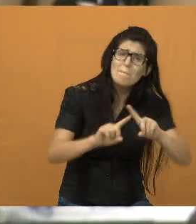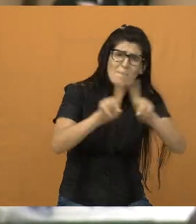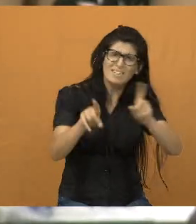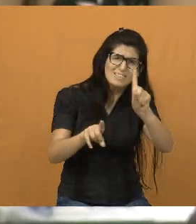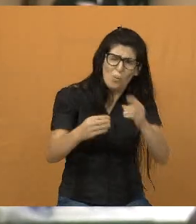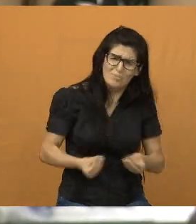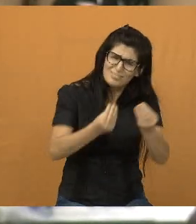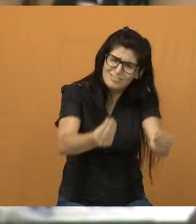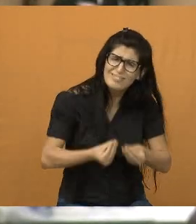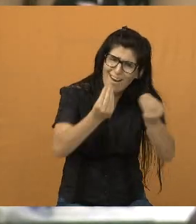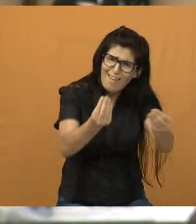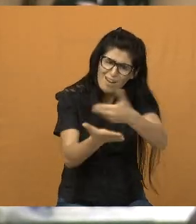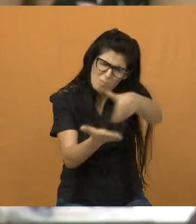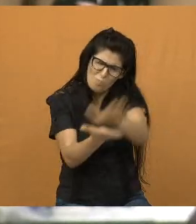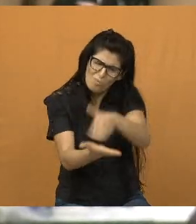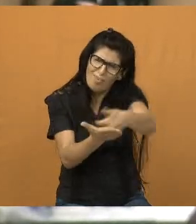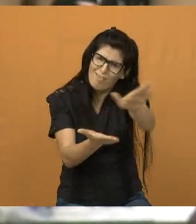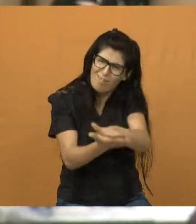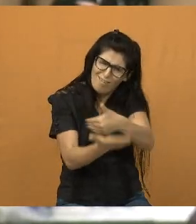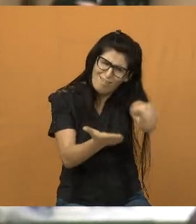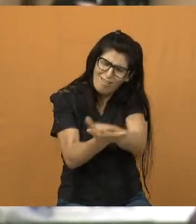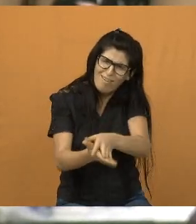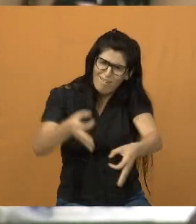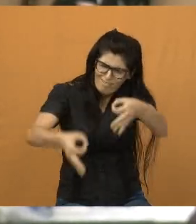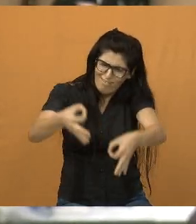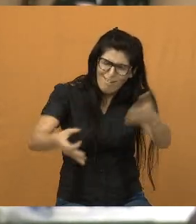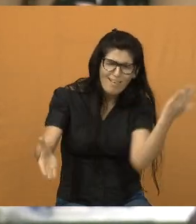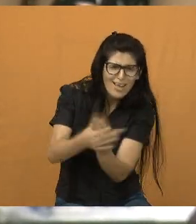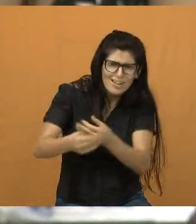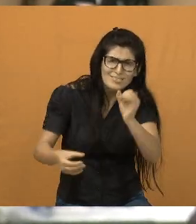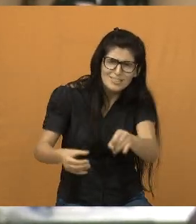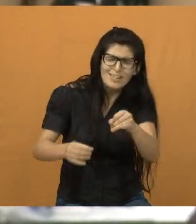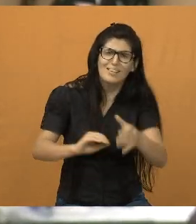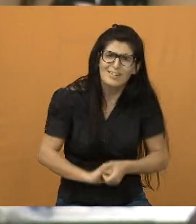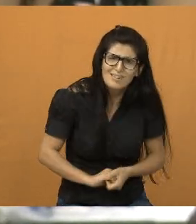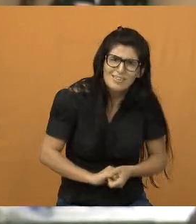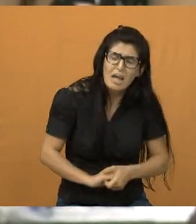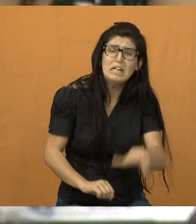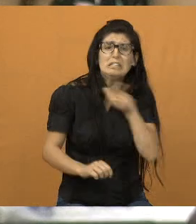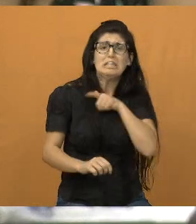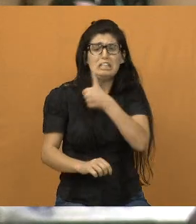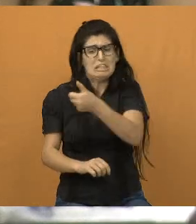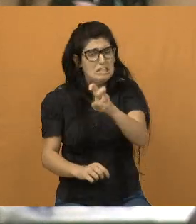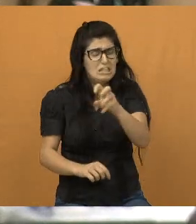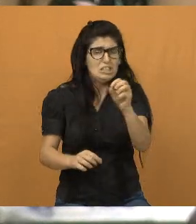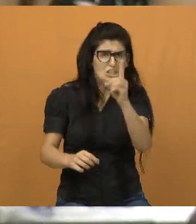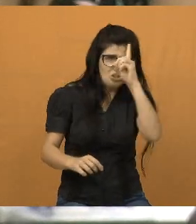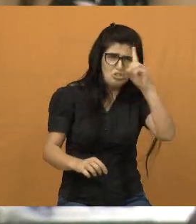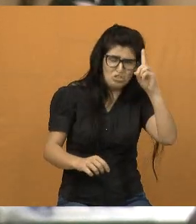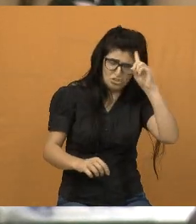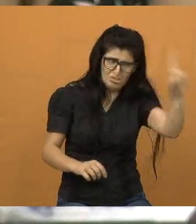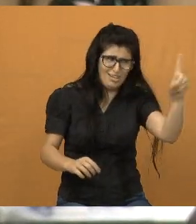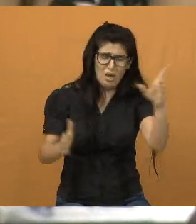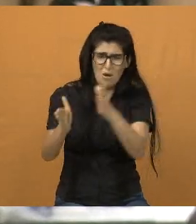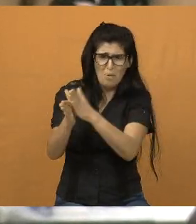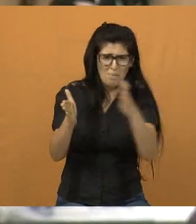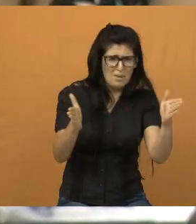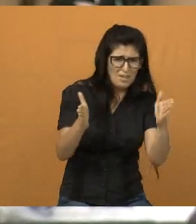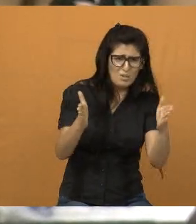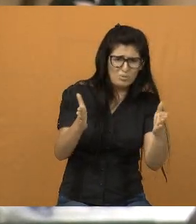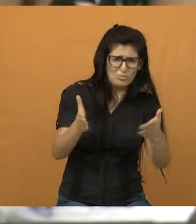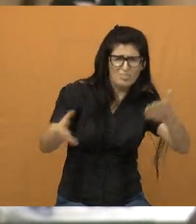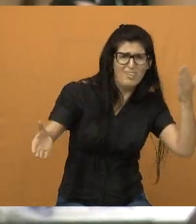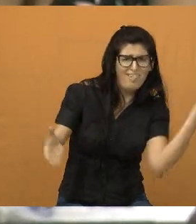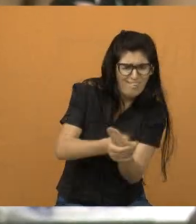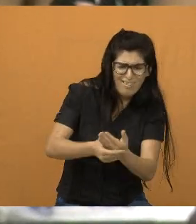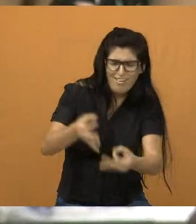1, 2, 3 vezes, tem um prazo disso daí de 15 dias entre cada uma. Então, quando você coincide, a gente tinha